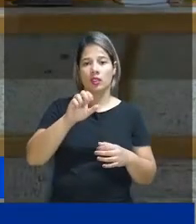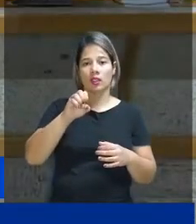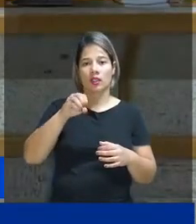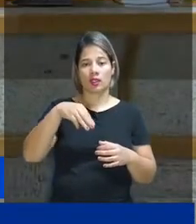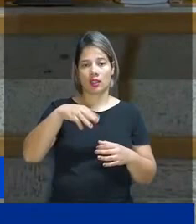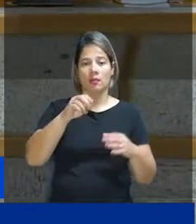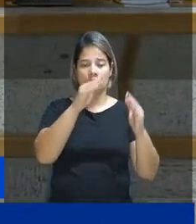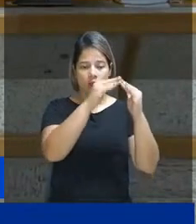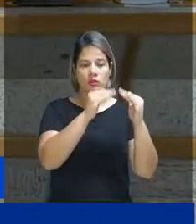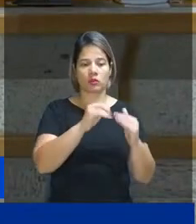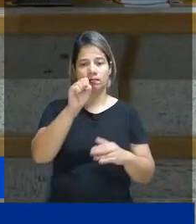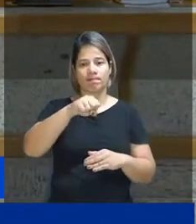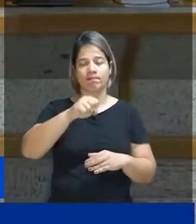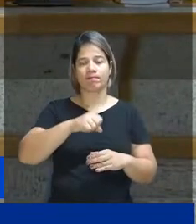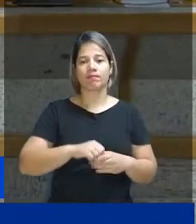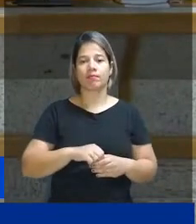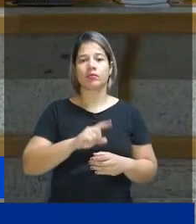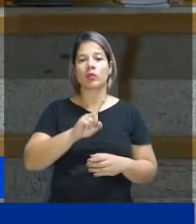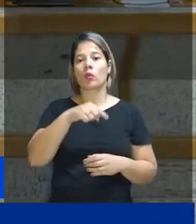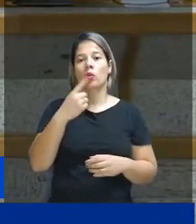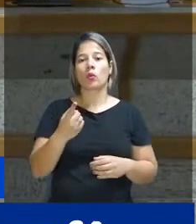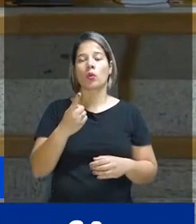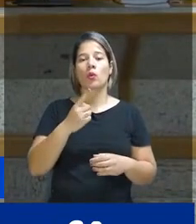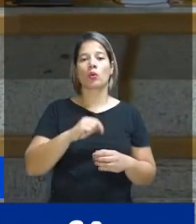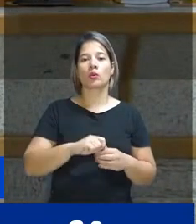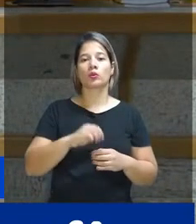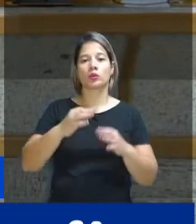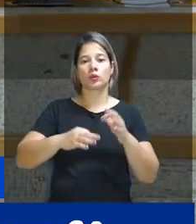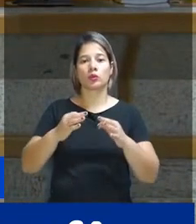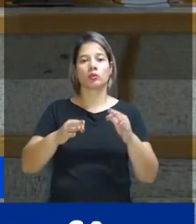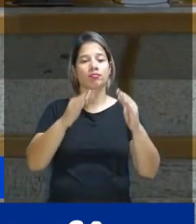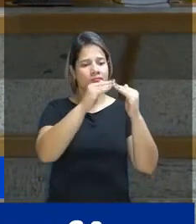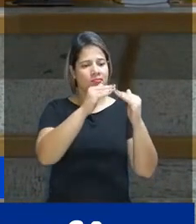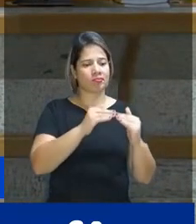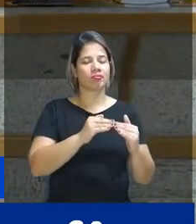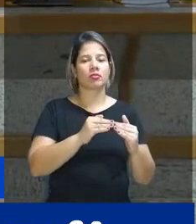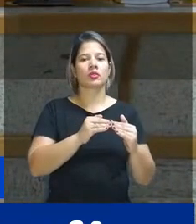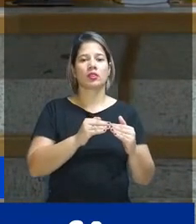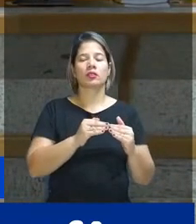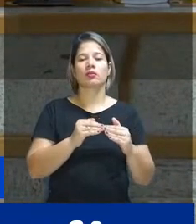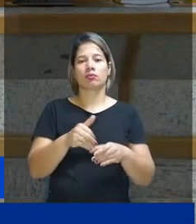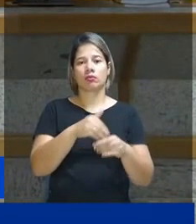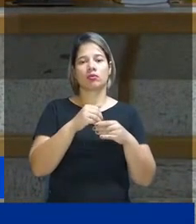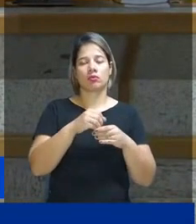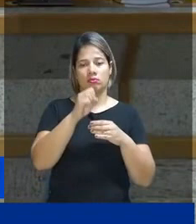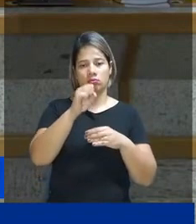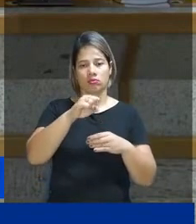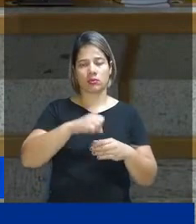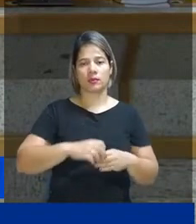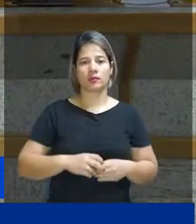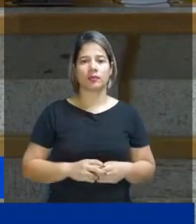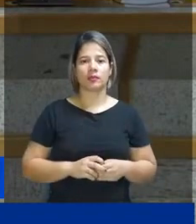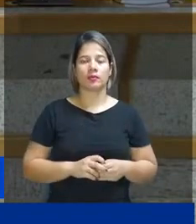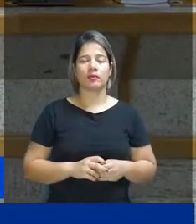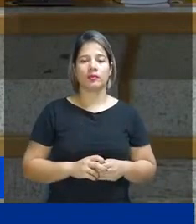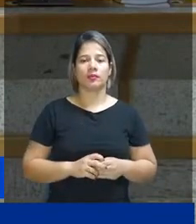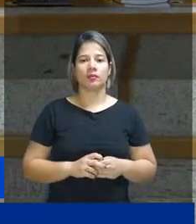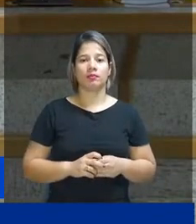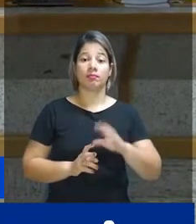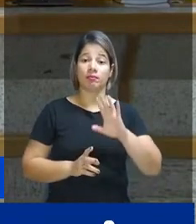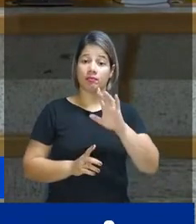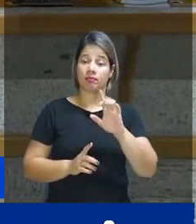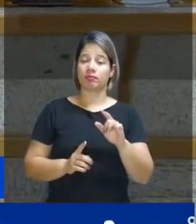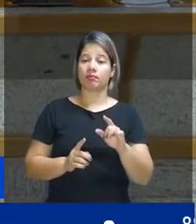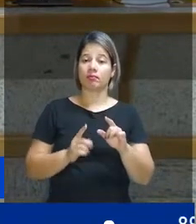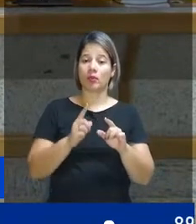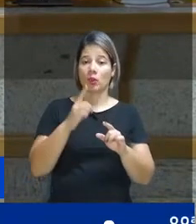Gonçalves? Também acompanho o relator. Eu também acompanho o relator, mas com a ressalva que foi muito bem ventilado, né, o doutor